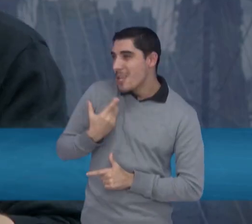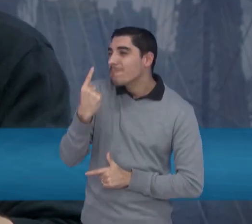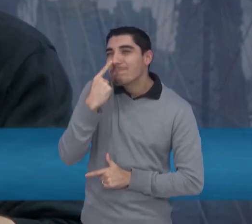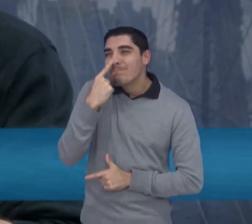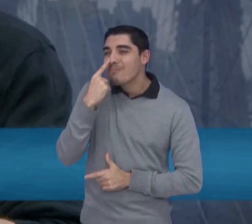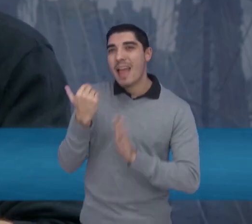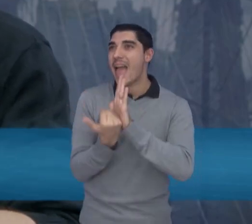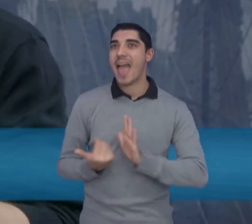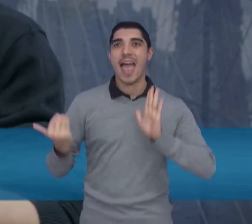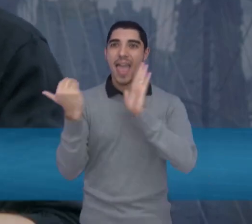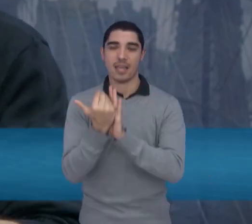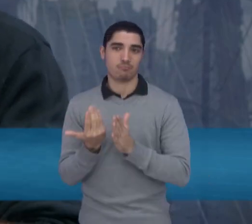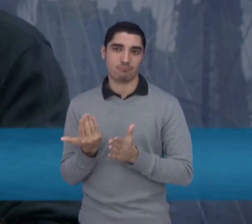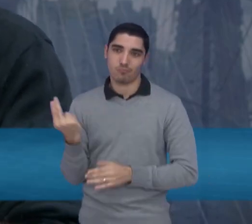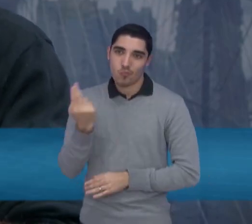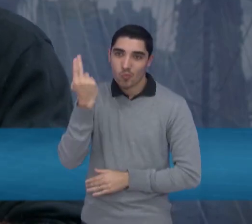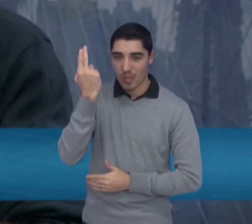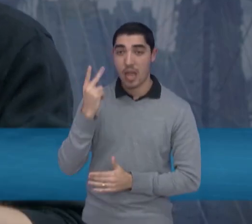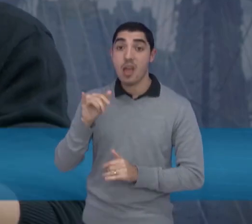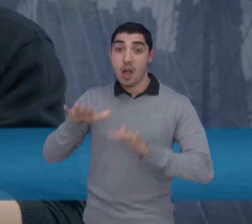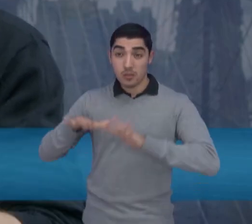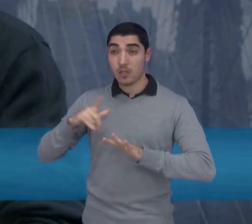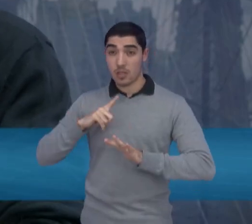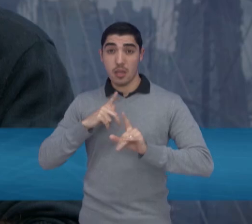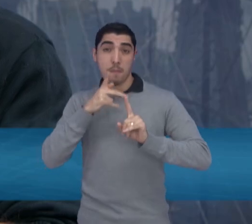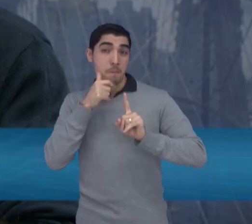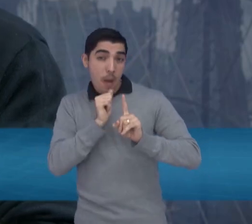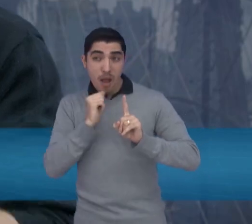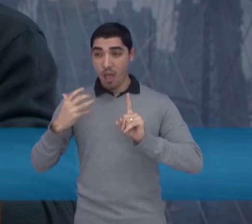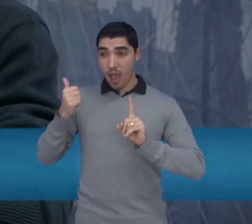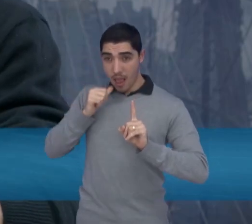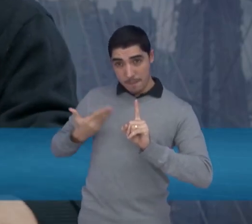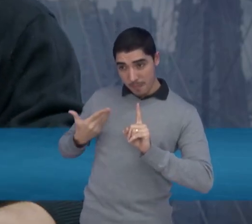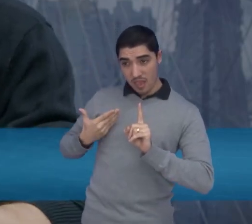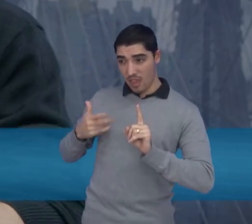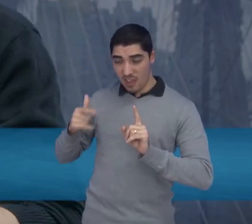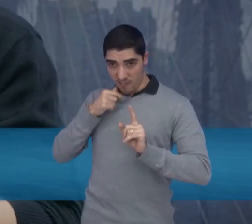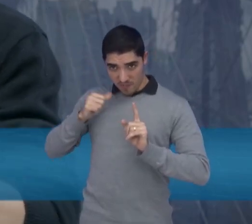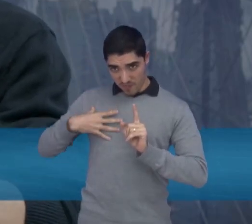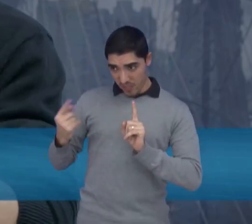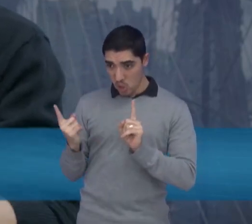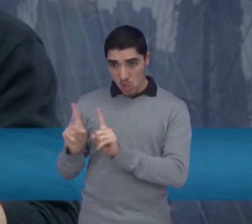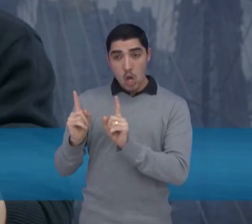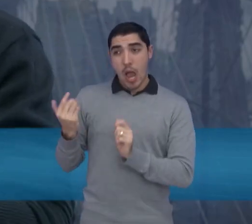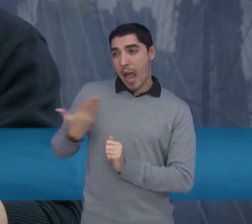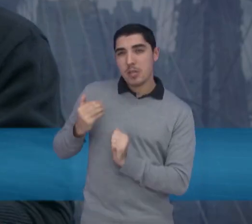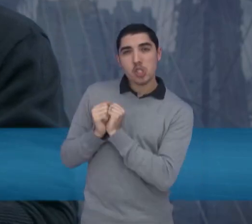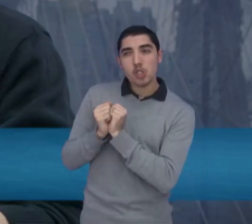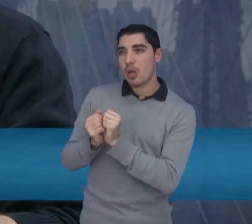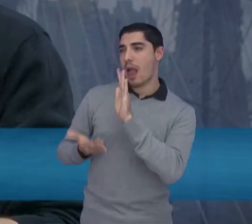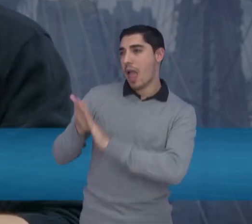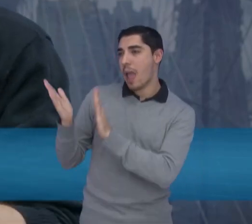dar, de mãe e filha tão amigas que bebiam juntas, iam para festa juntas. É claro que eu não vejo problema nenhum nisso, mas tem que ter um certo... Tem que ter uma